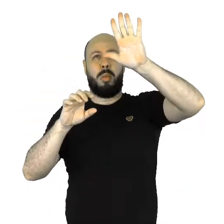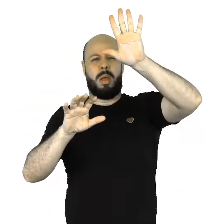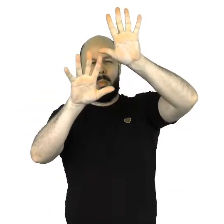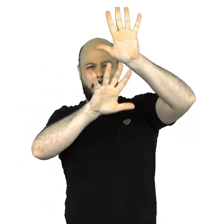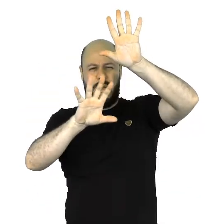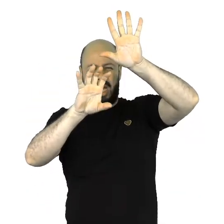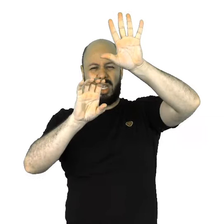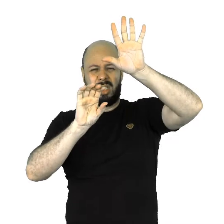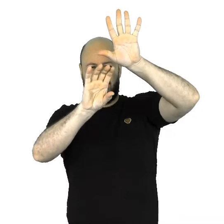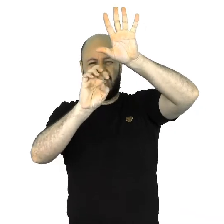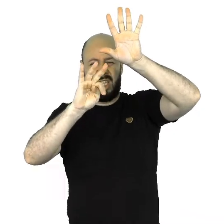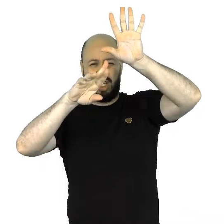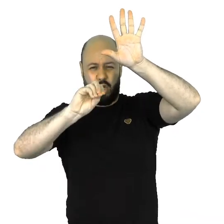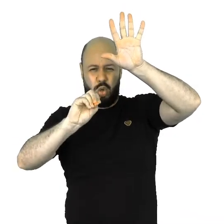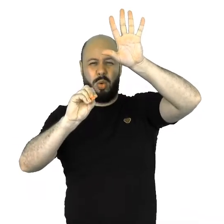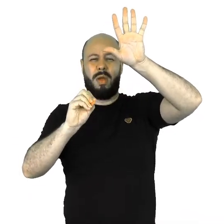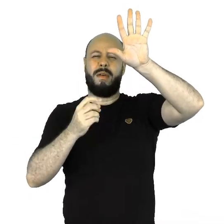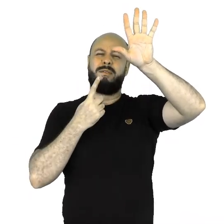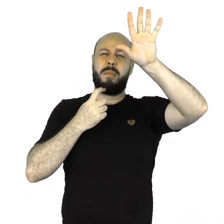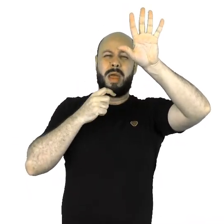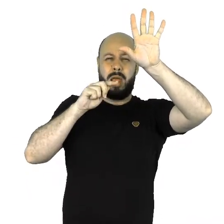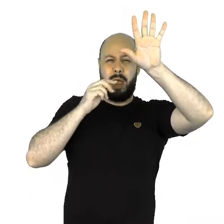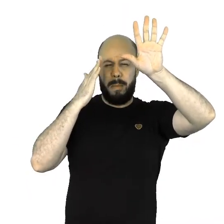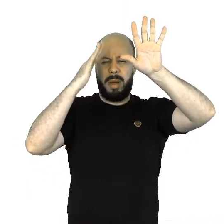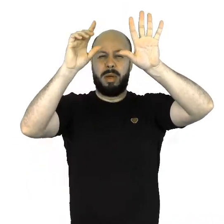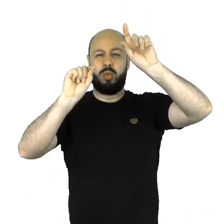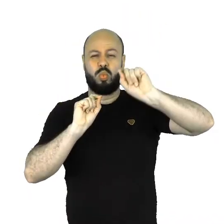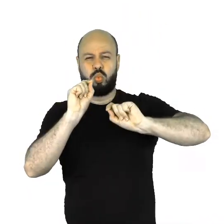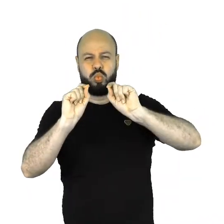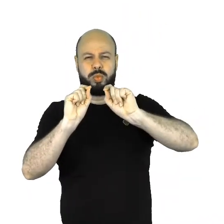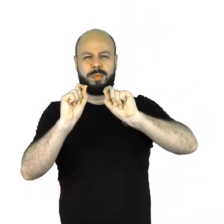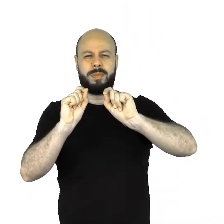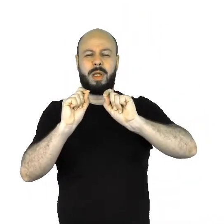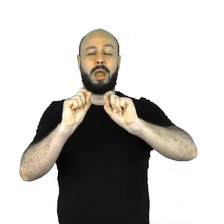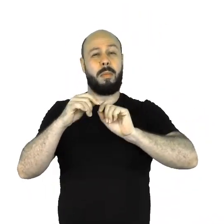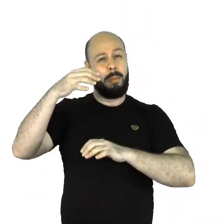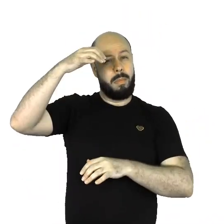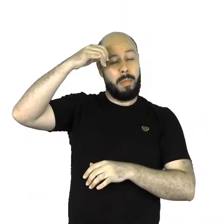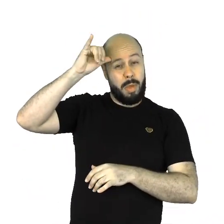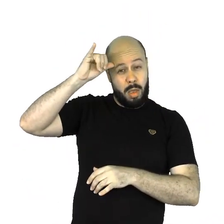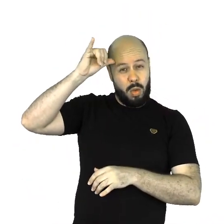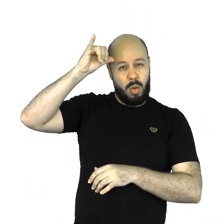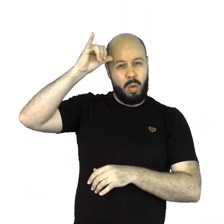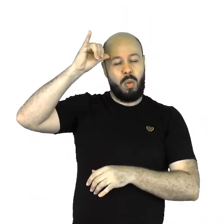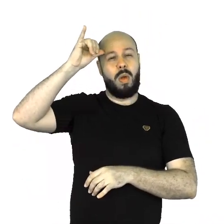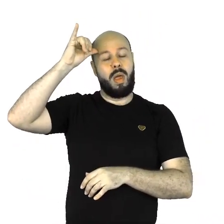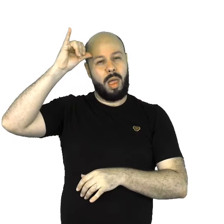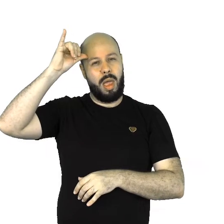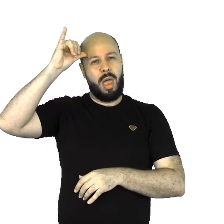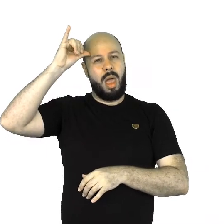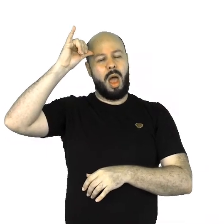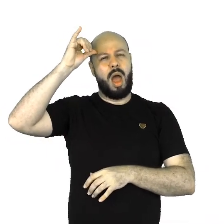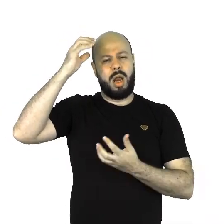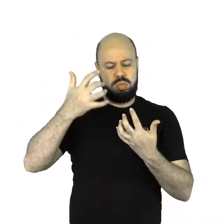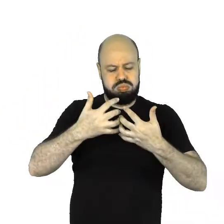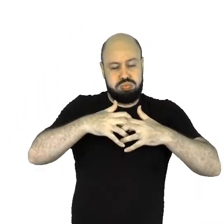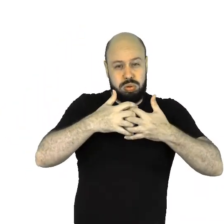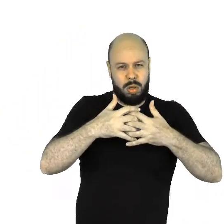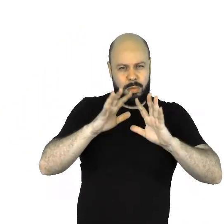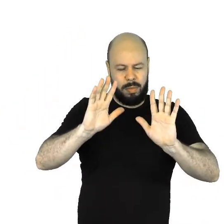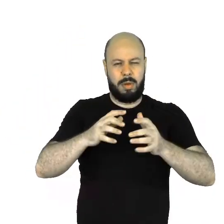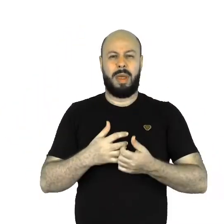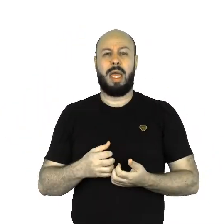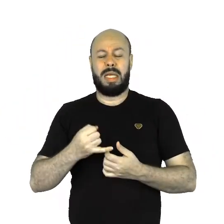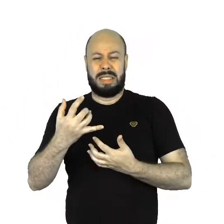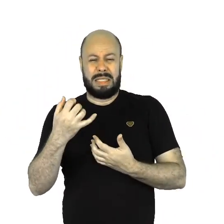em vermelho ali, tá? A gente tem principalmente o quê? Pecuária comercial mecanizada, tá? Que se a gente for fazer a análise